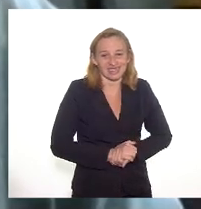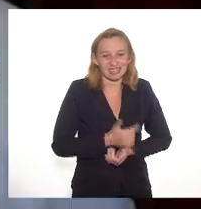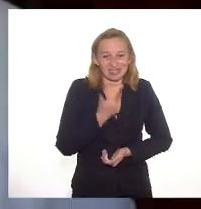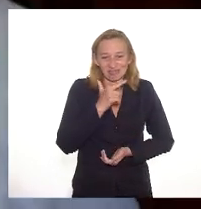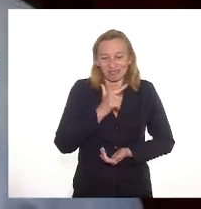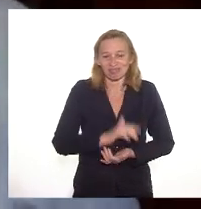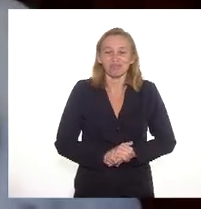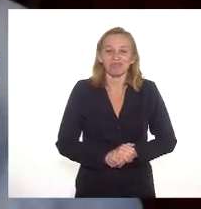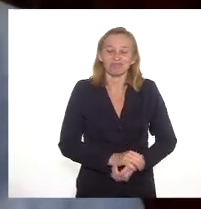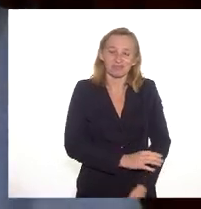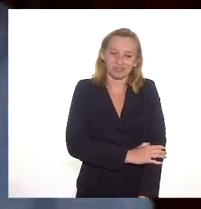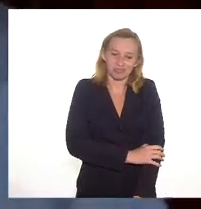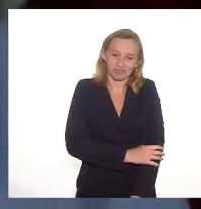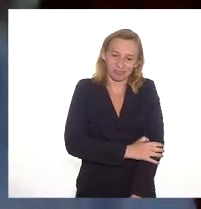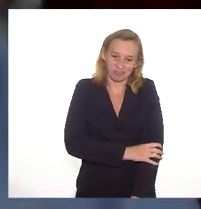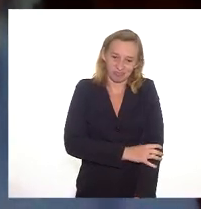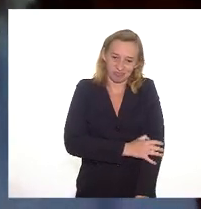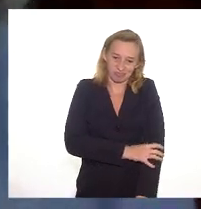Presidente,